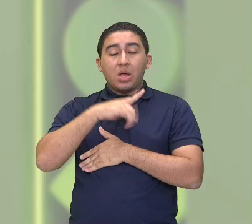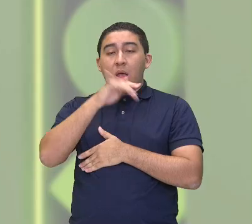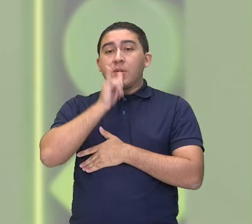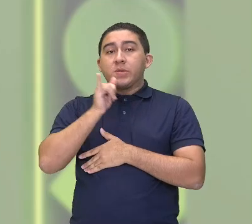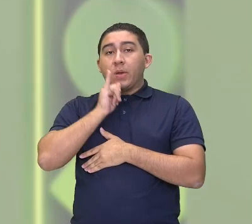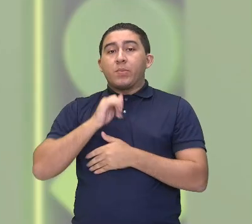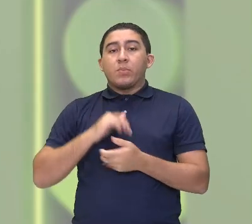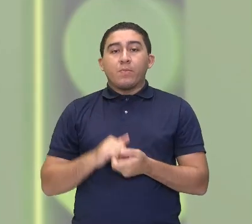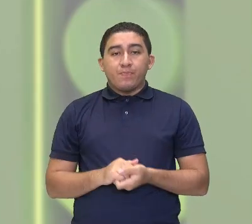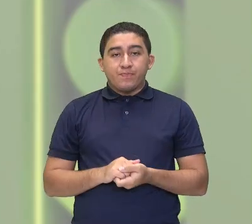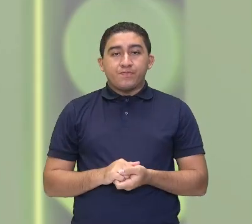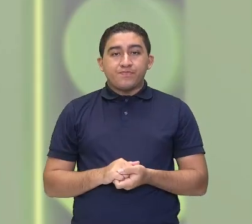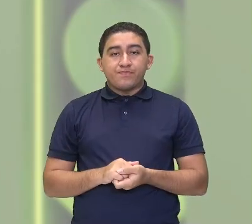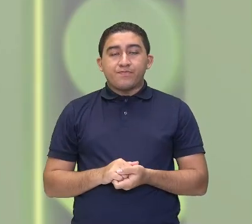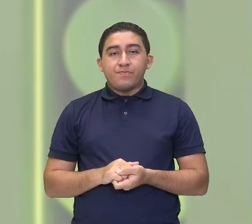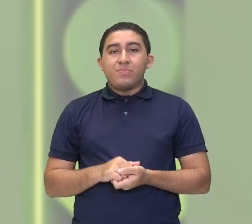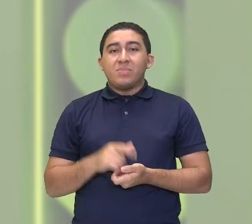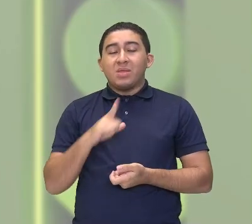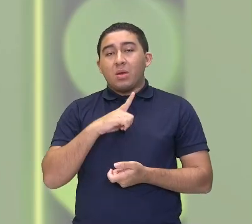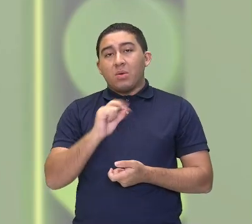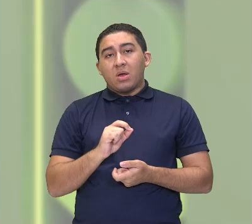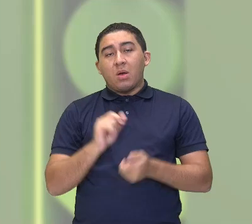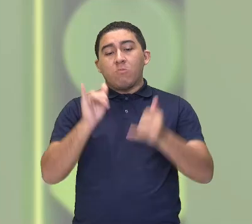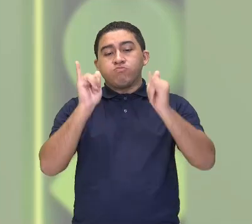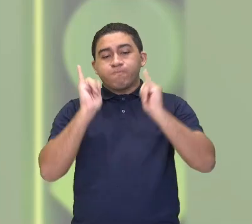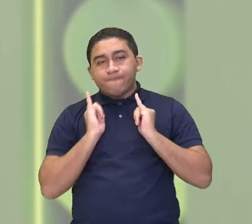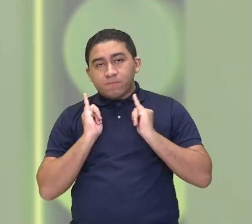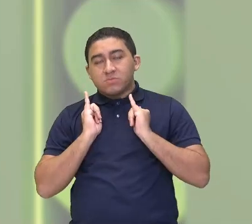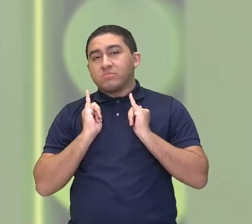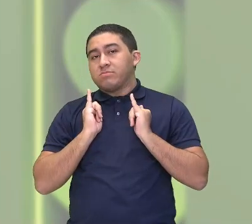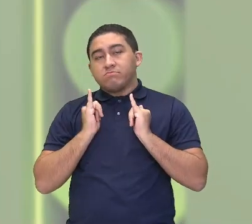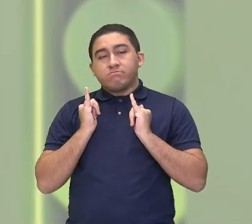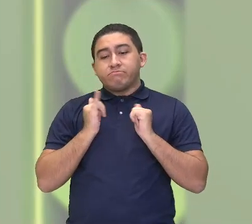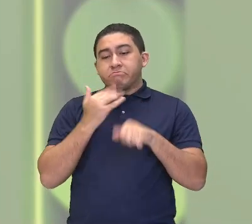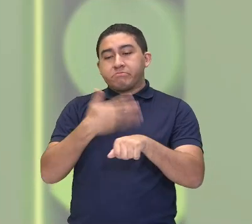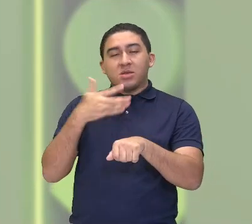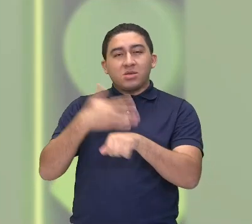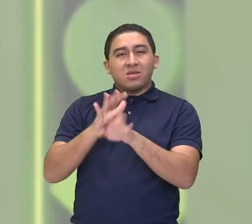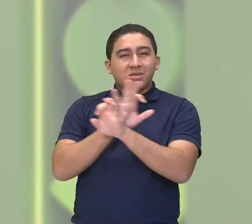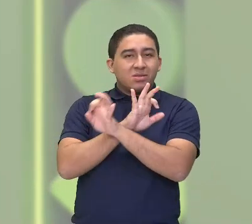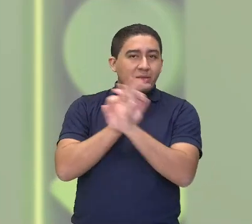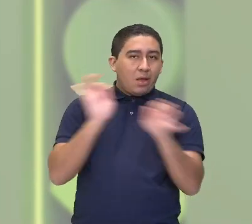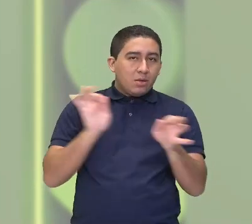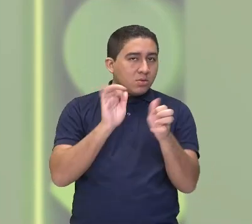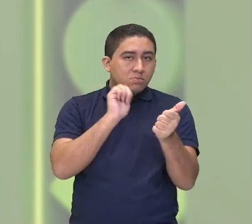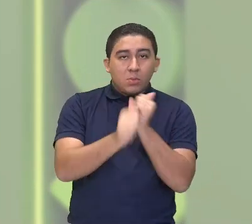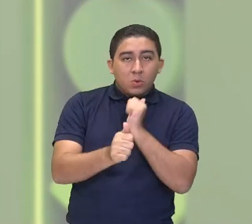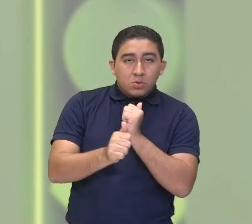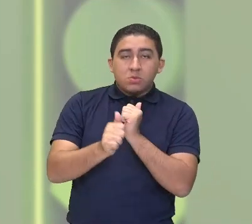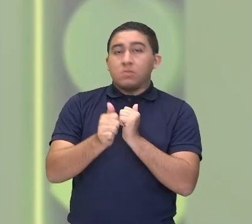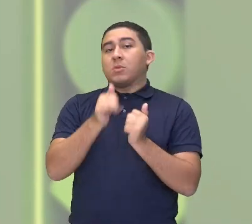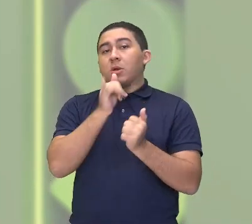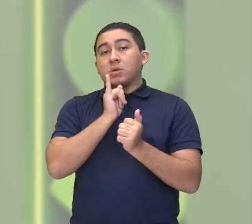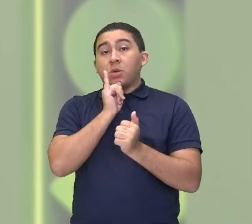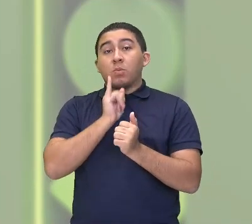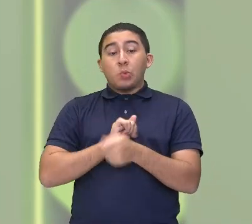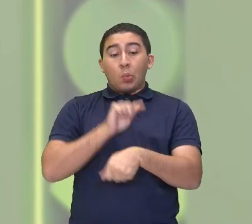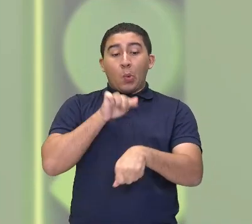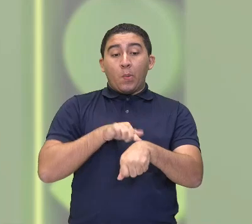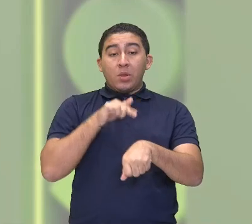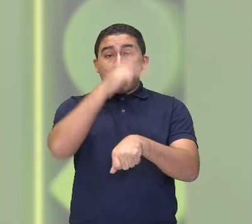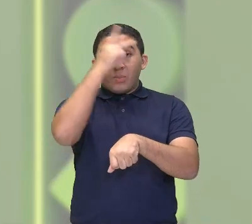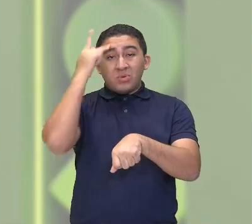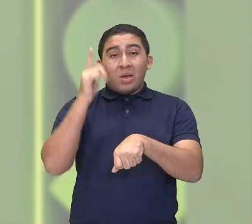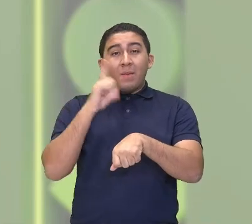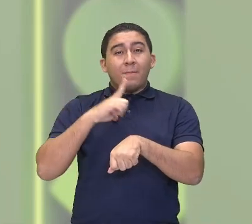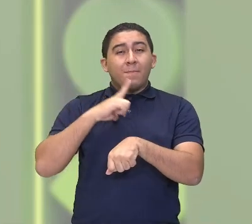exemplo, sedentarismo, né? Ela não tem o costume de praticar uma atividade física, por exemplo. Então, a partir do momento que ela